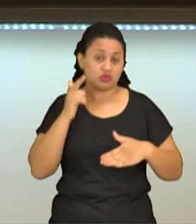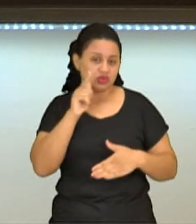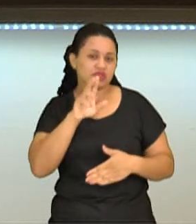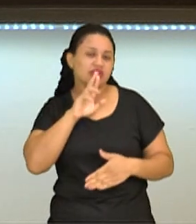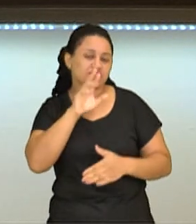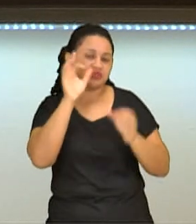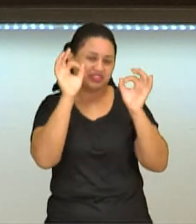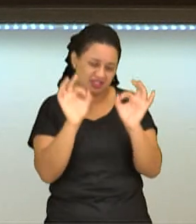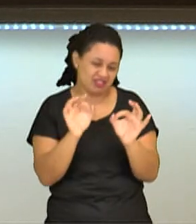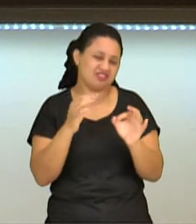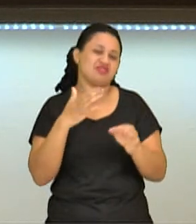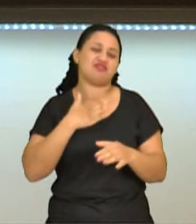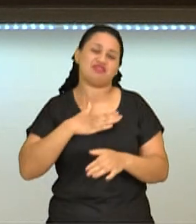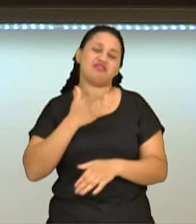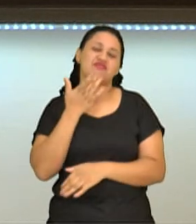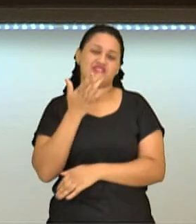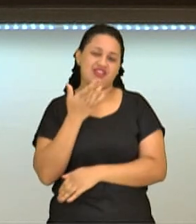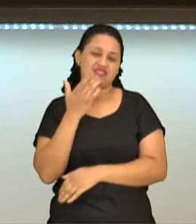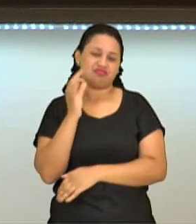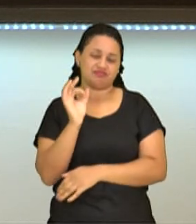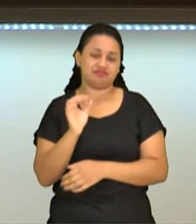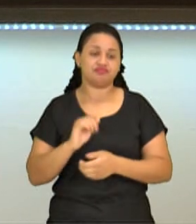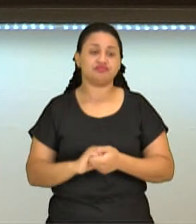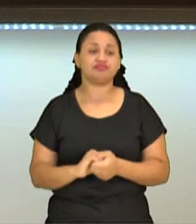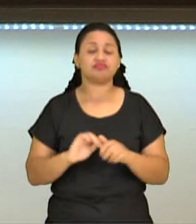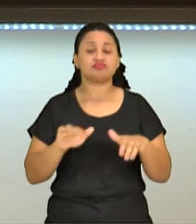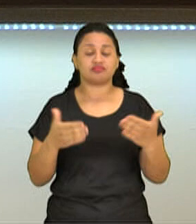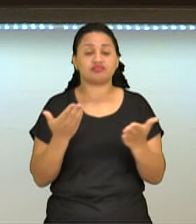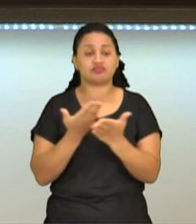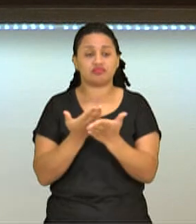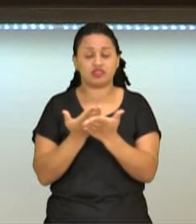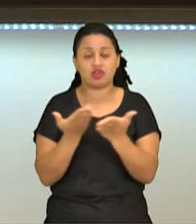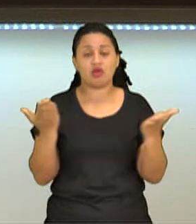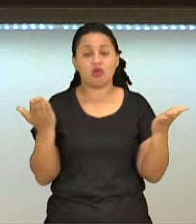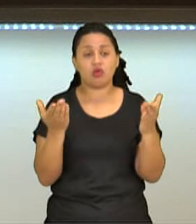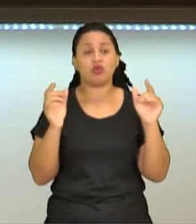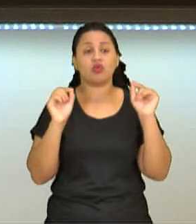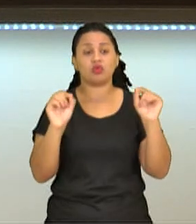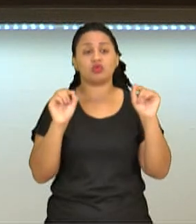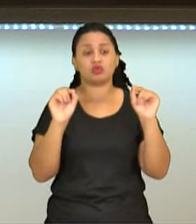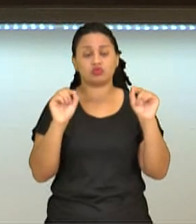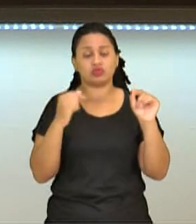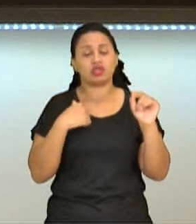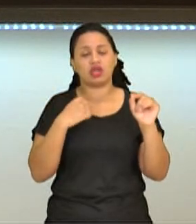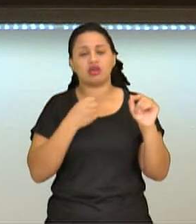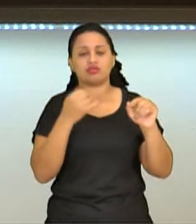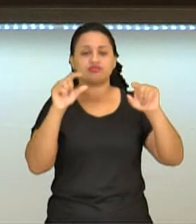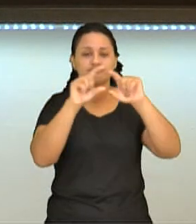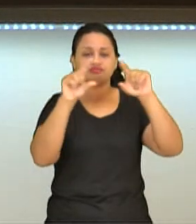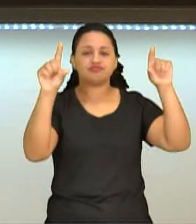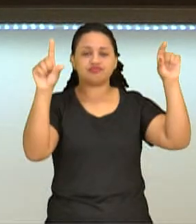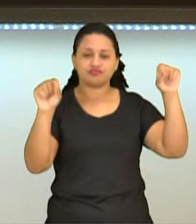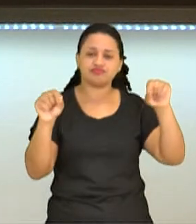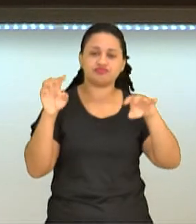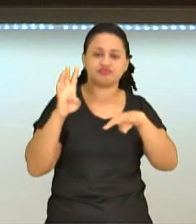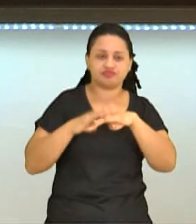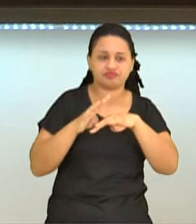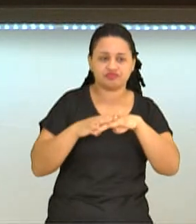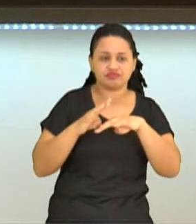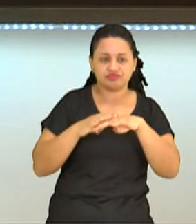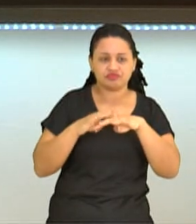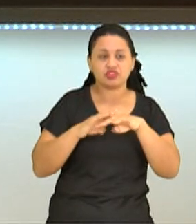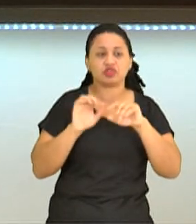Acertaram? Bem sossegado, né? Então, pessoal, nessa aula de hoje, o que a gente viu? A gente resolveu